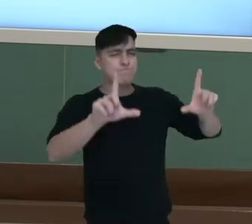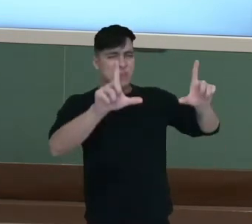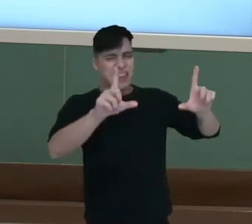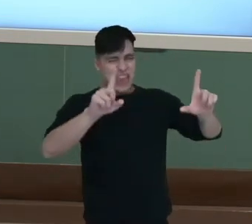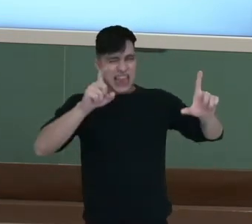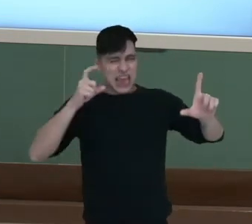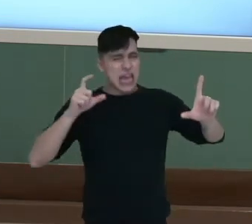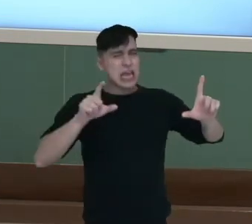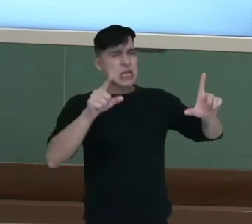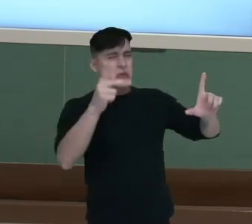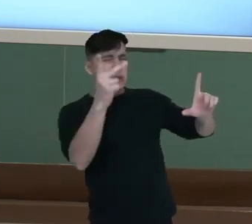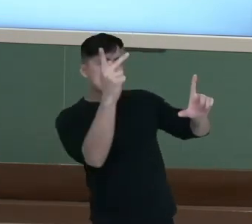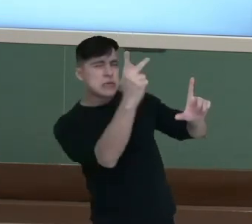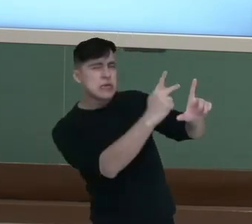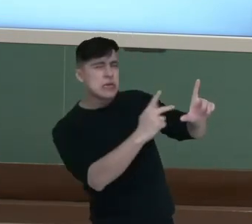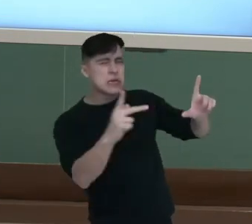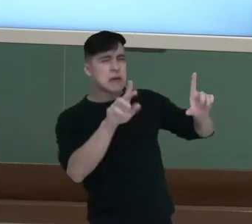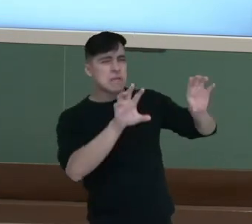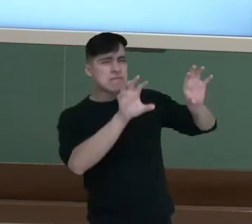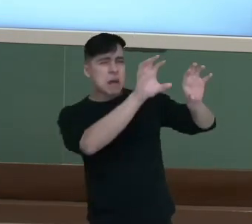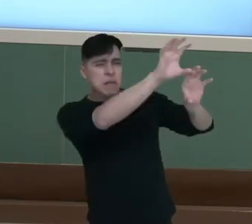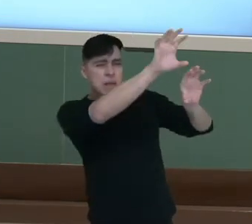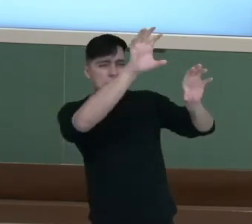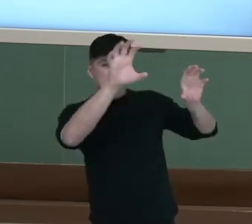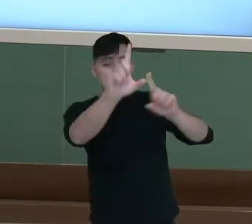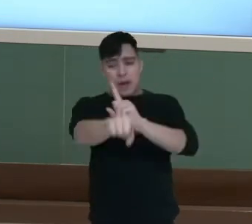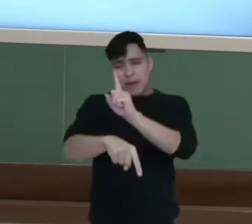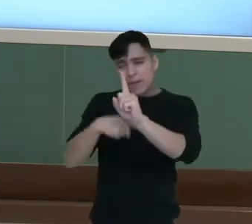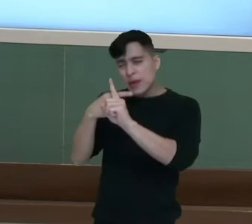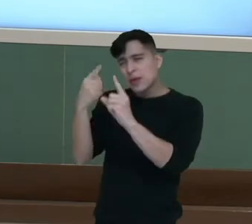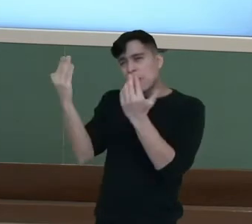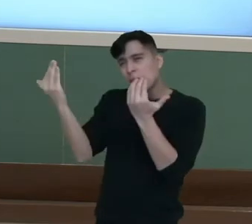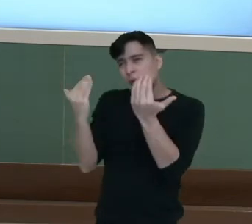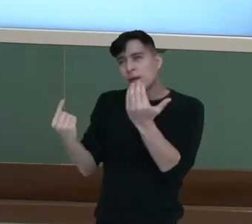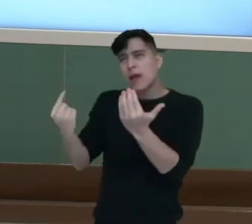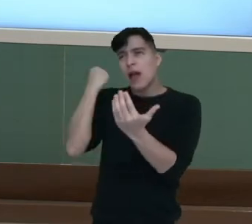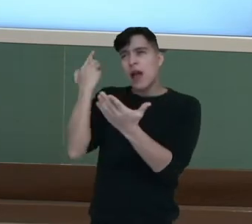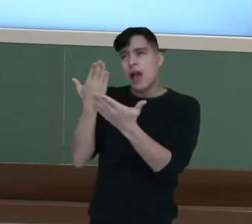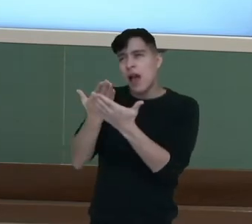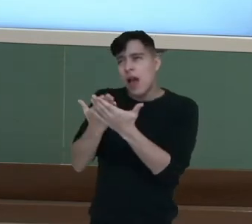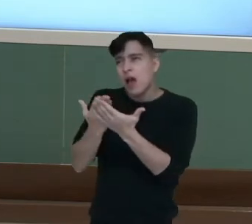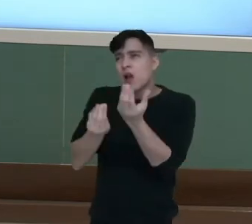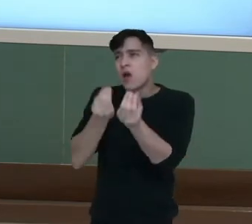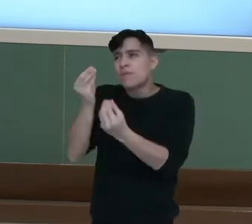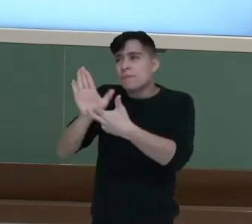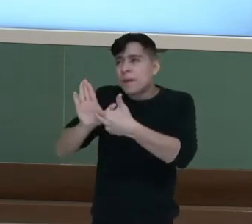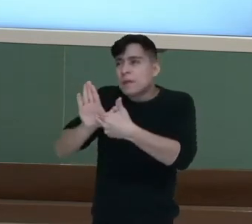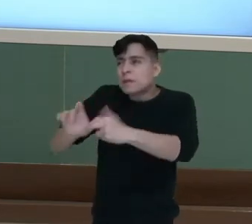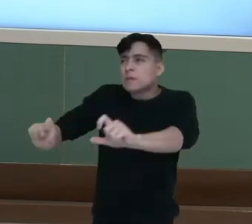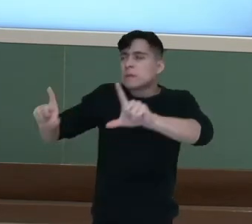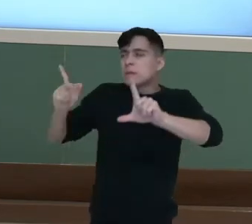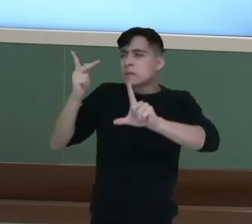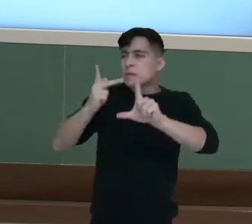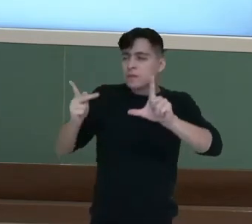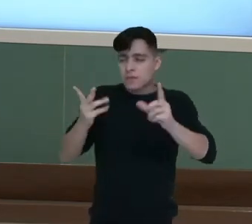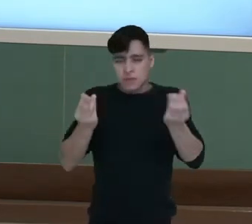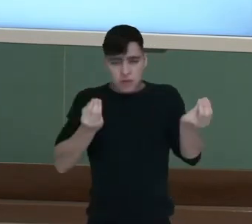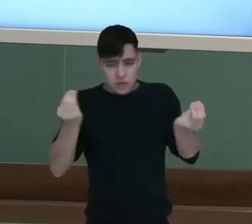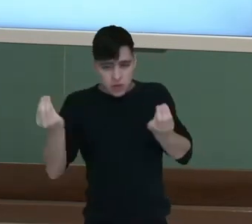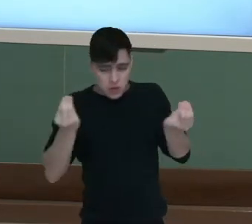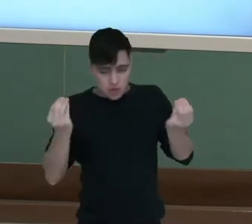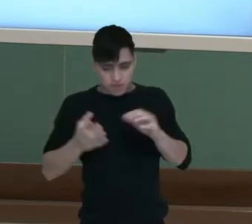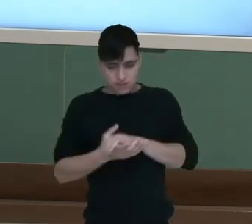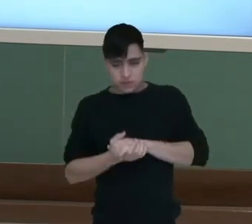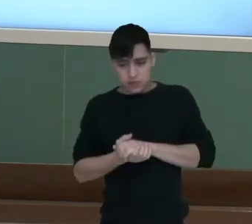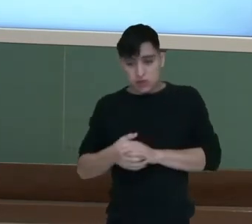e as projeções montadas na aula passada, vamos responder. A que distância da Terra ao Sol? A distância